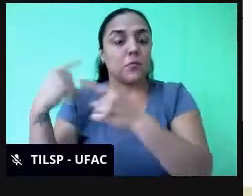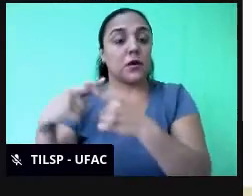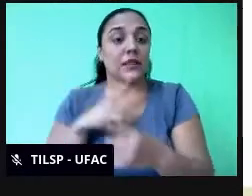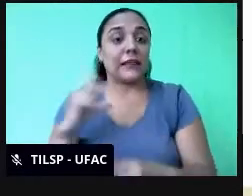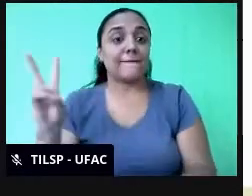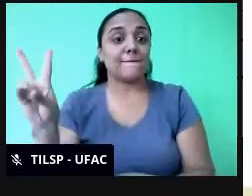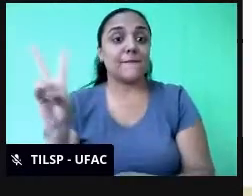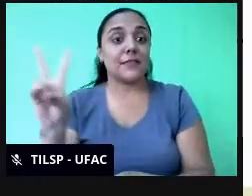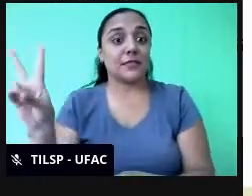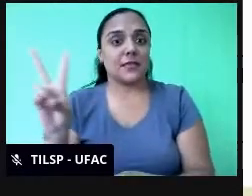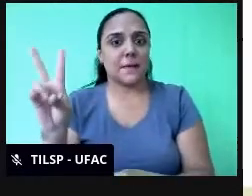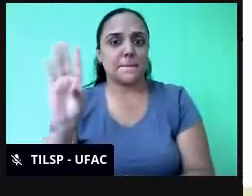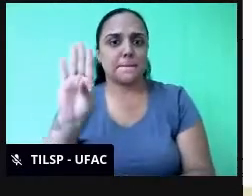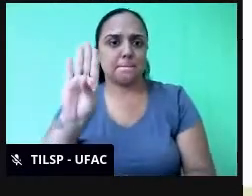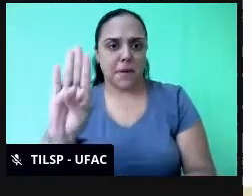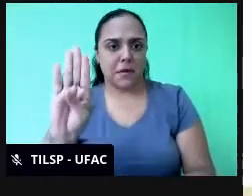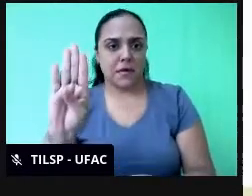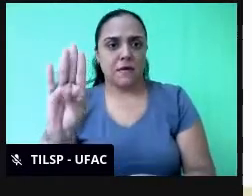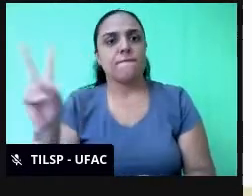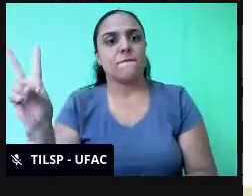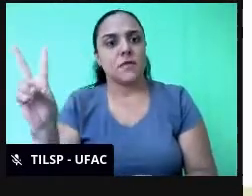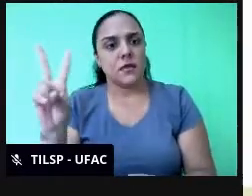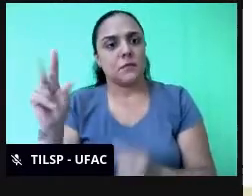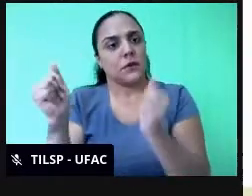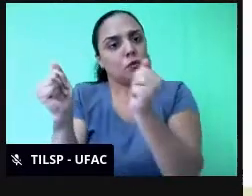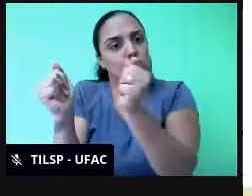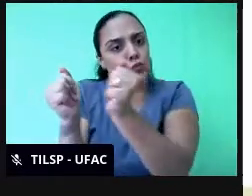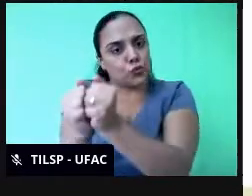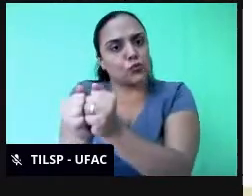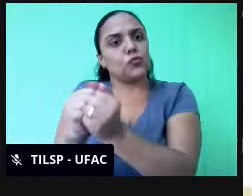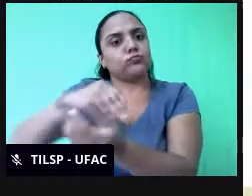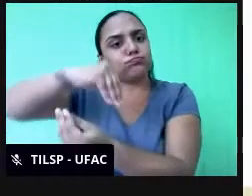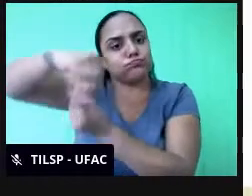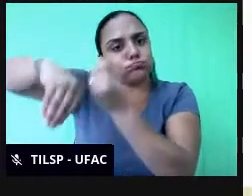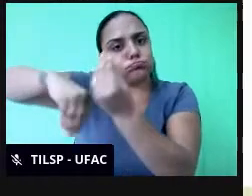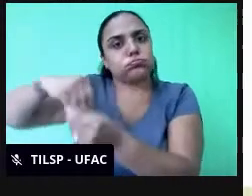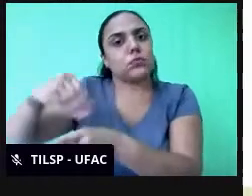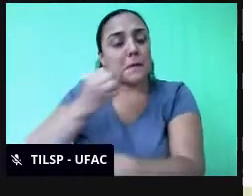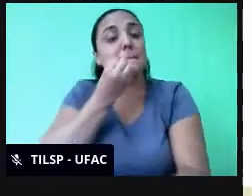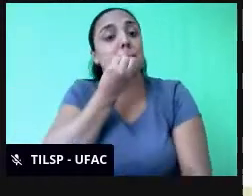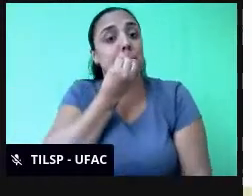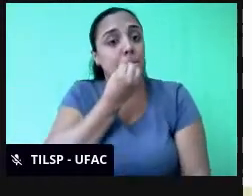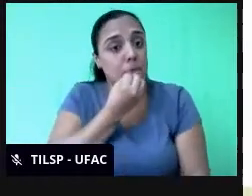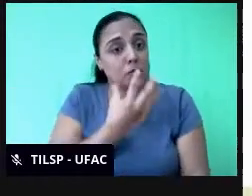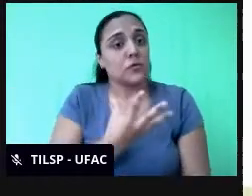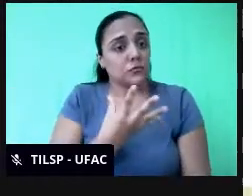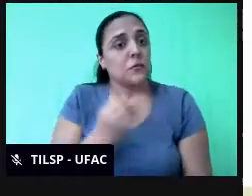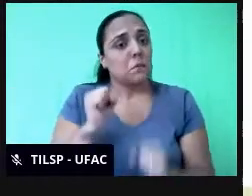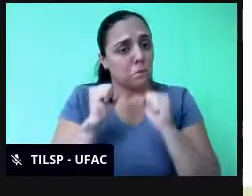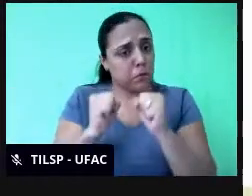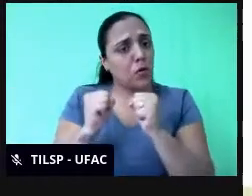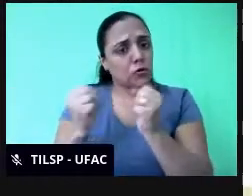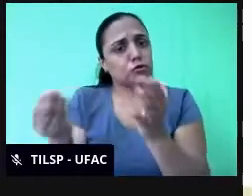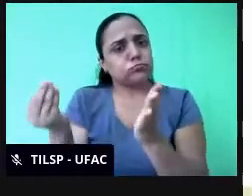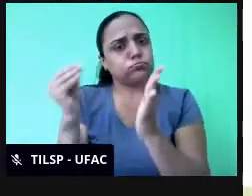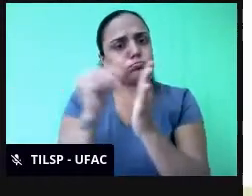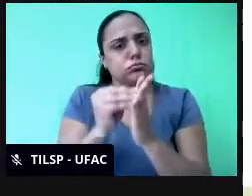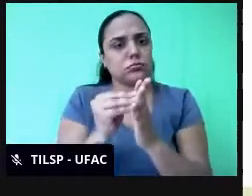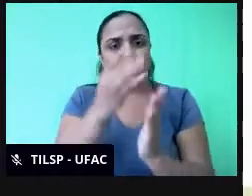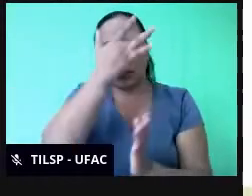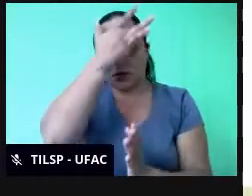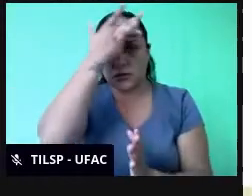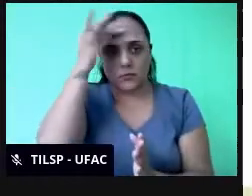do complexo B e com minerais, e que é uma alternativa que a gente pode acrescentar para esses